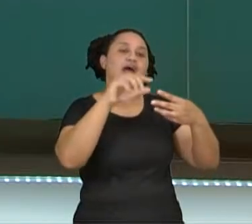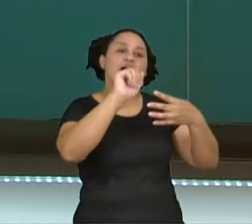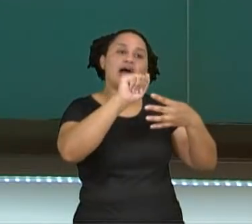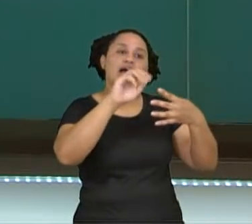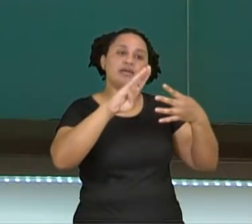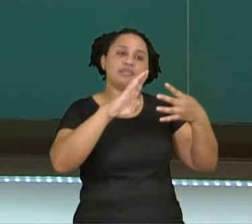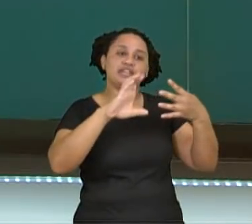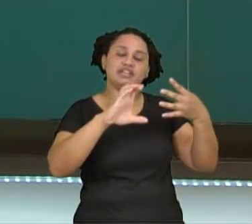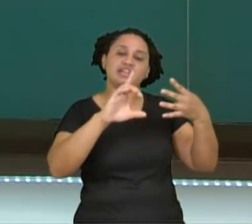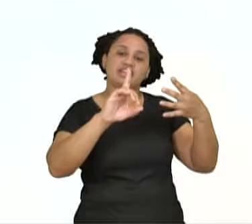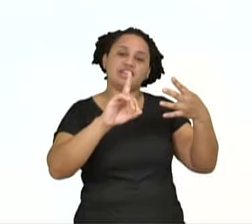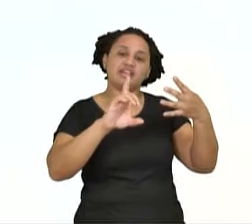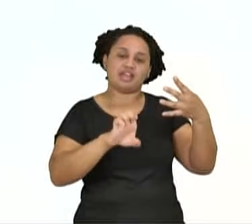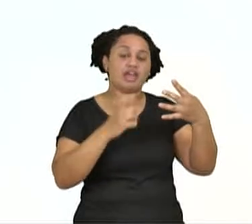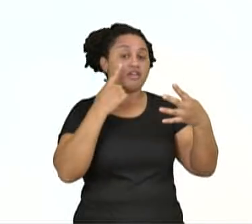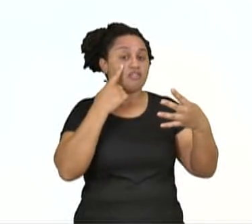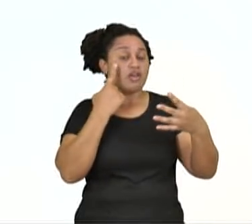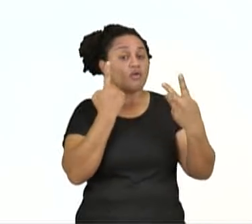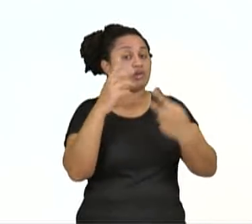alternativa correta.